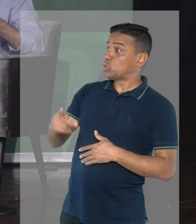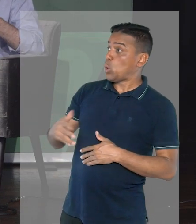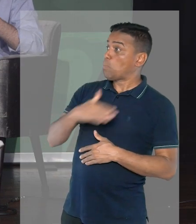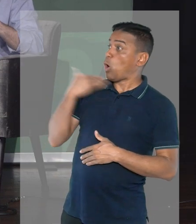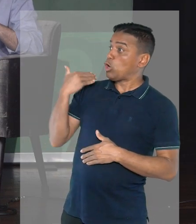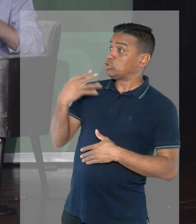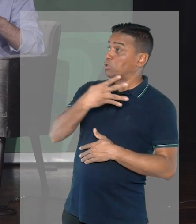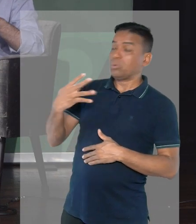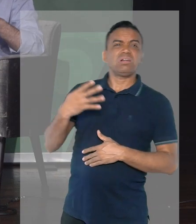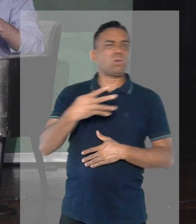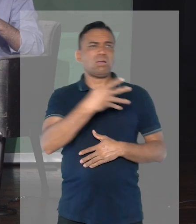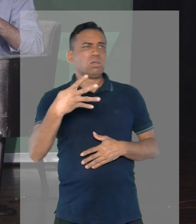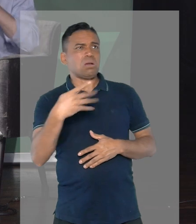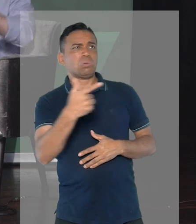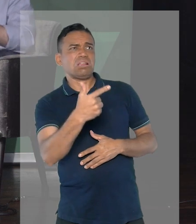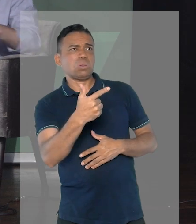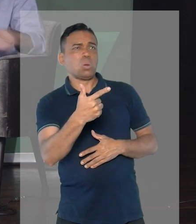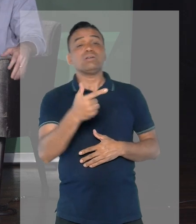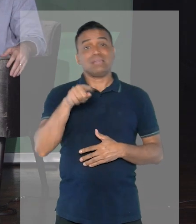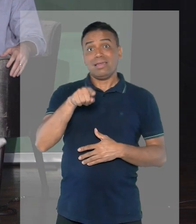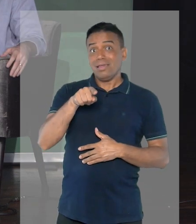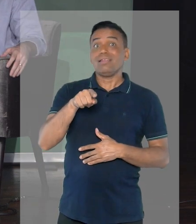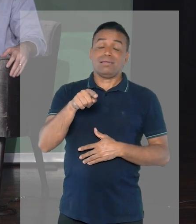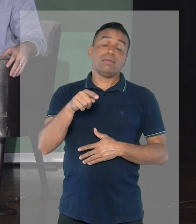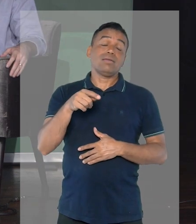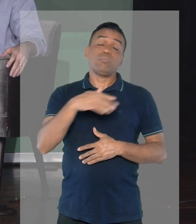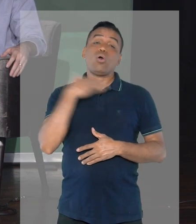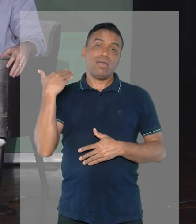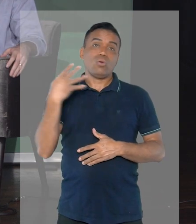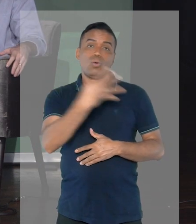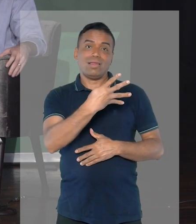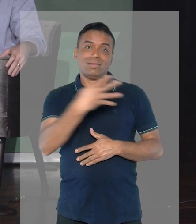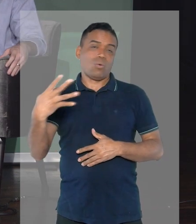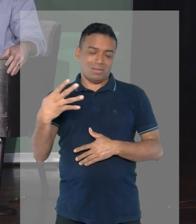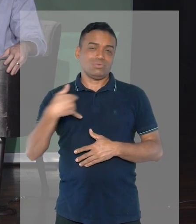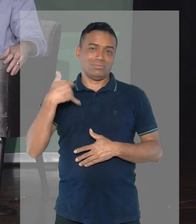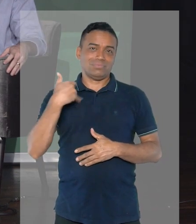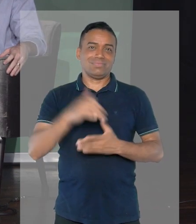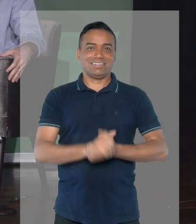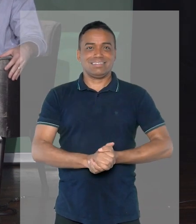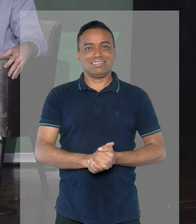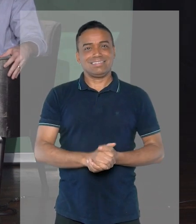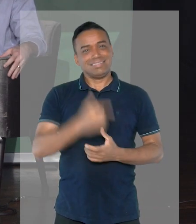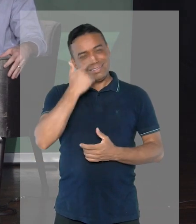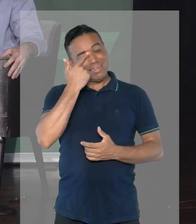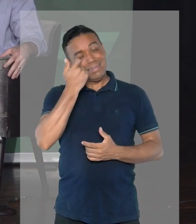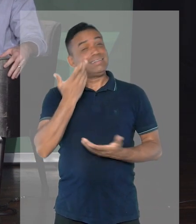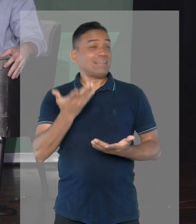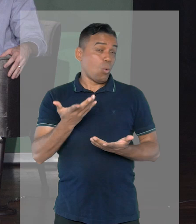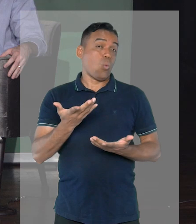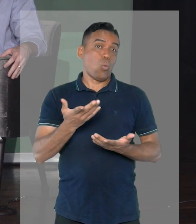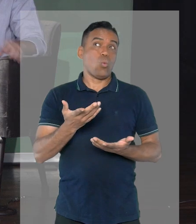não sei se Fernando Pessoa morreu aos 44 ou aos 42, mas ele morreu aos 44. Os especialistas aí. Então,